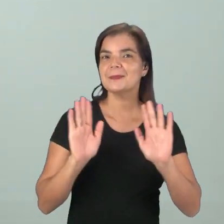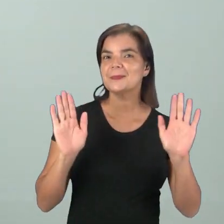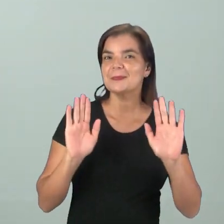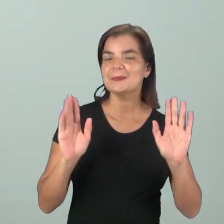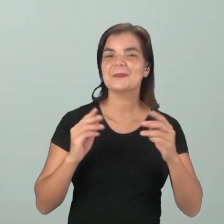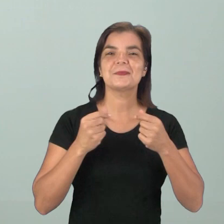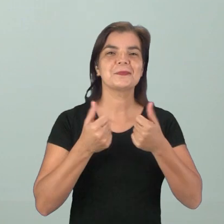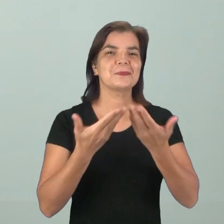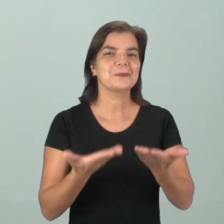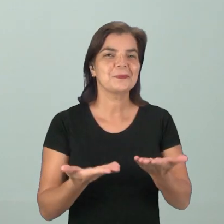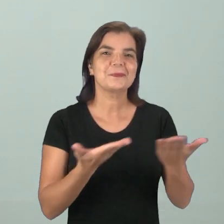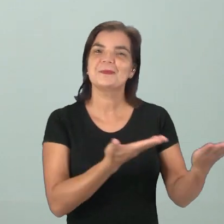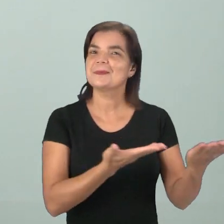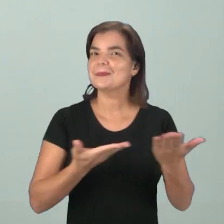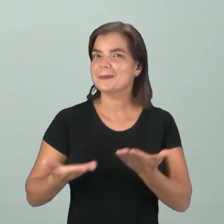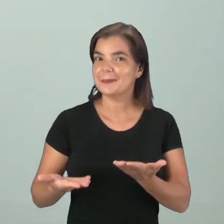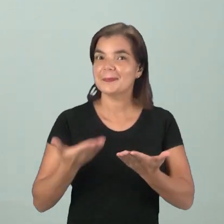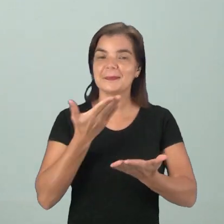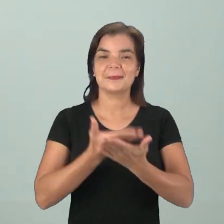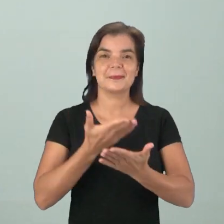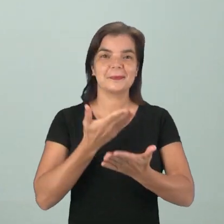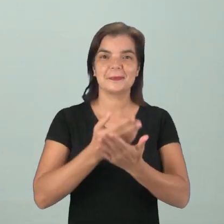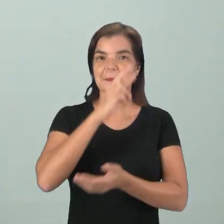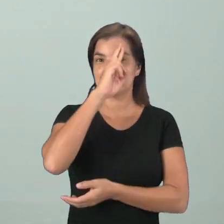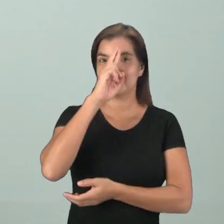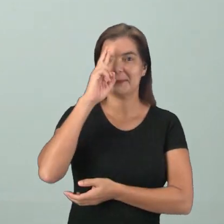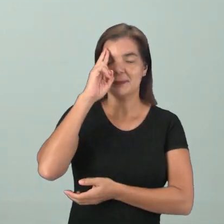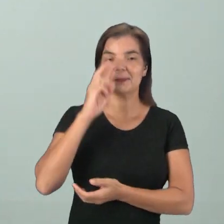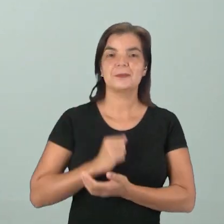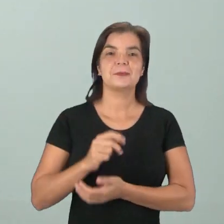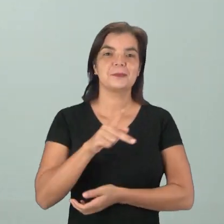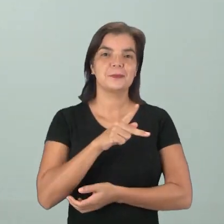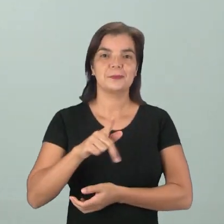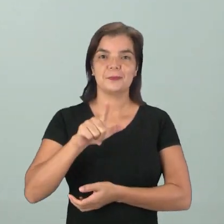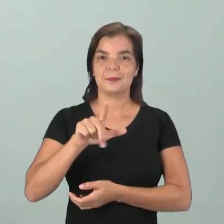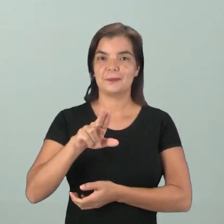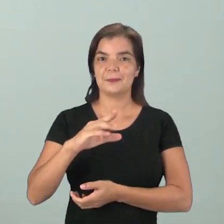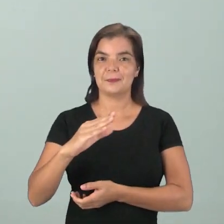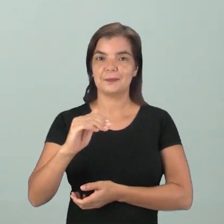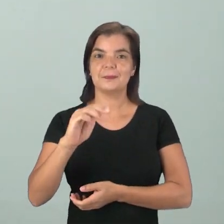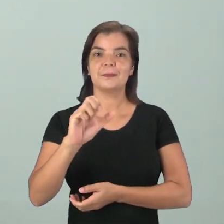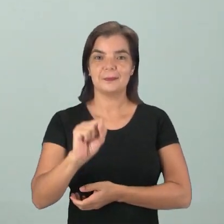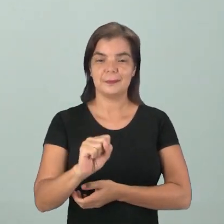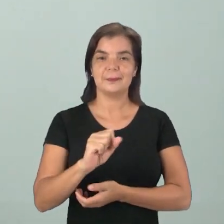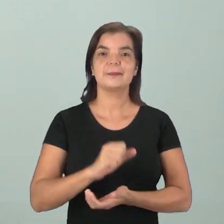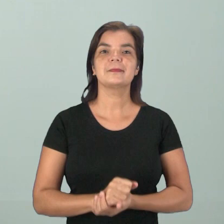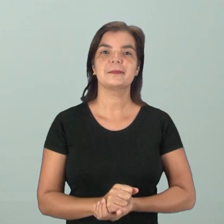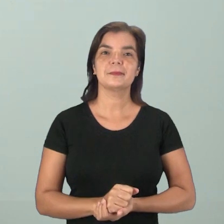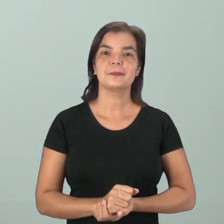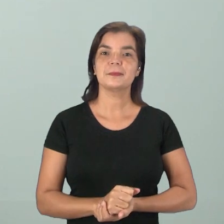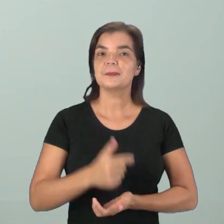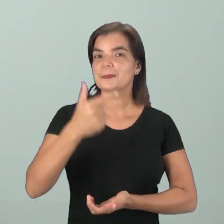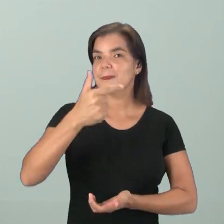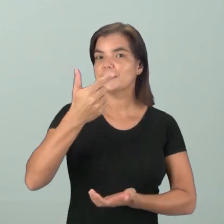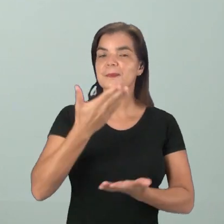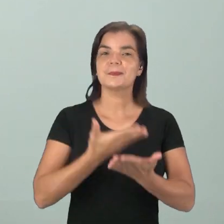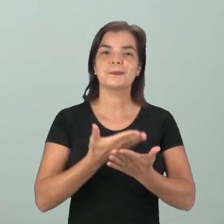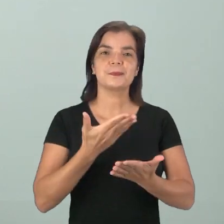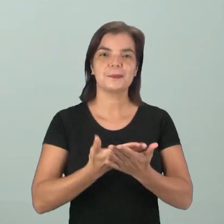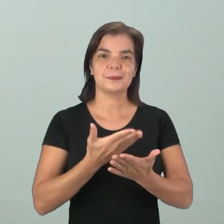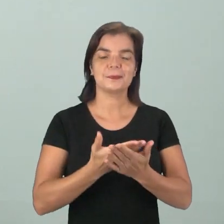Oi, galerinha, sejam muito bem-vindos a mais uma aula de História. Eu sou o professor Lucas e já estamos na nossa segunda